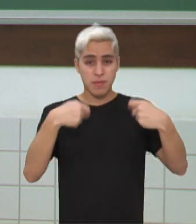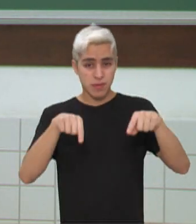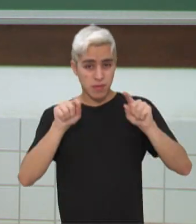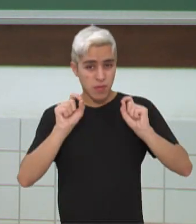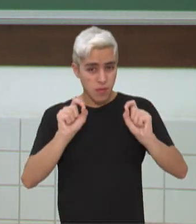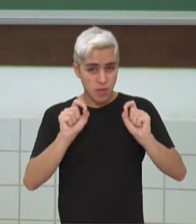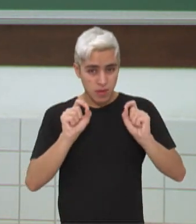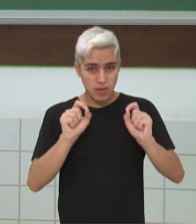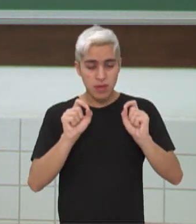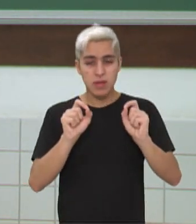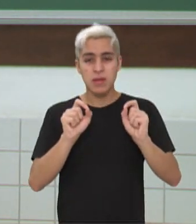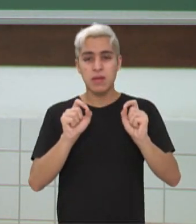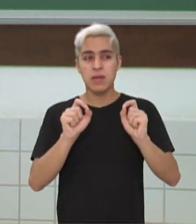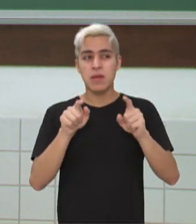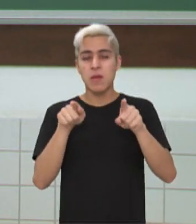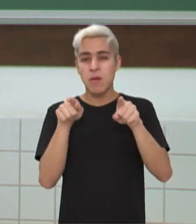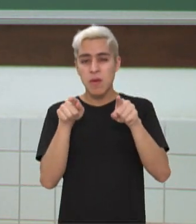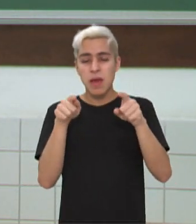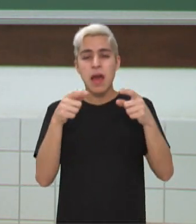precisa ser